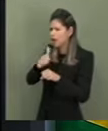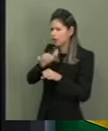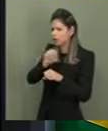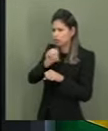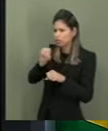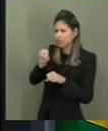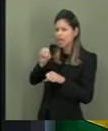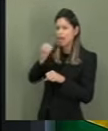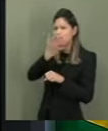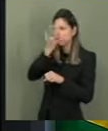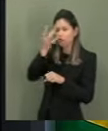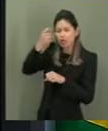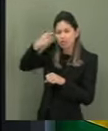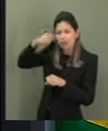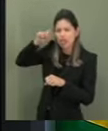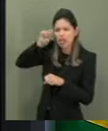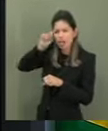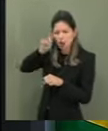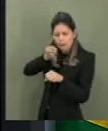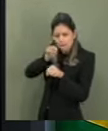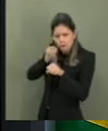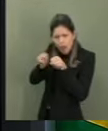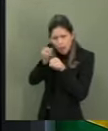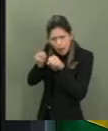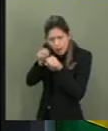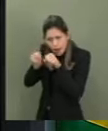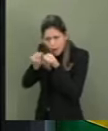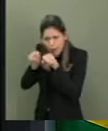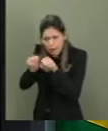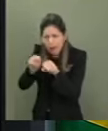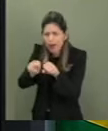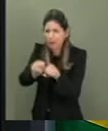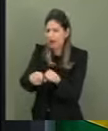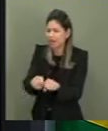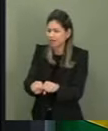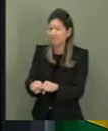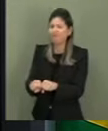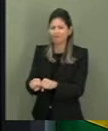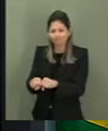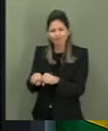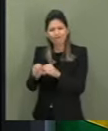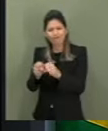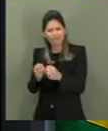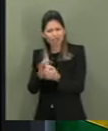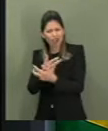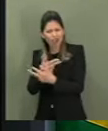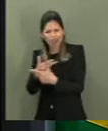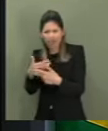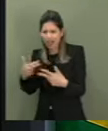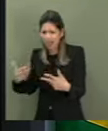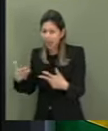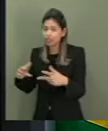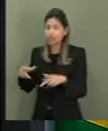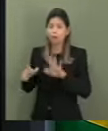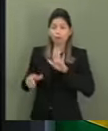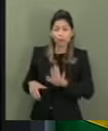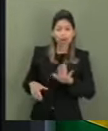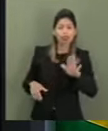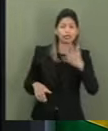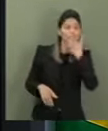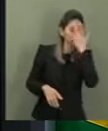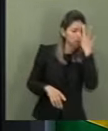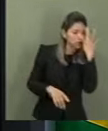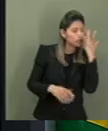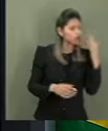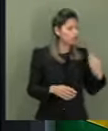ali assassinados. Os que sobreviveram, diz que morreram no total 200, foram enviados à